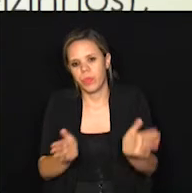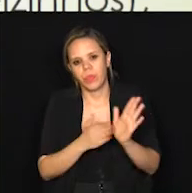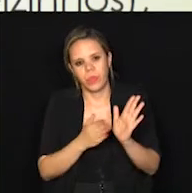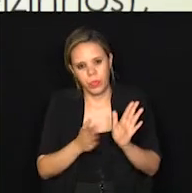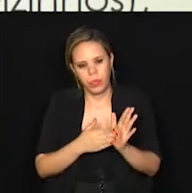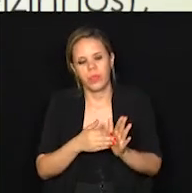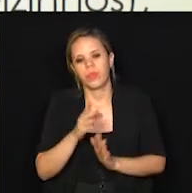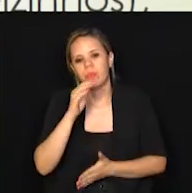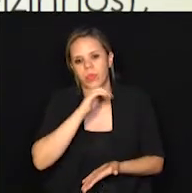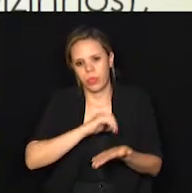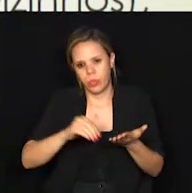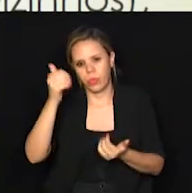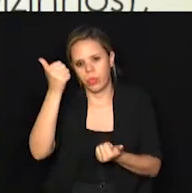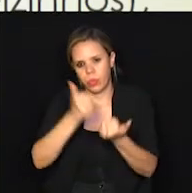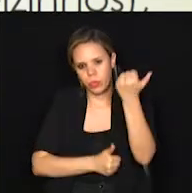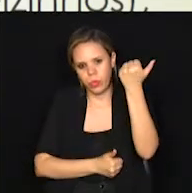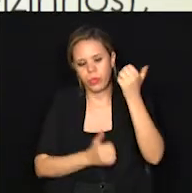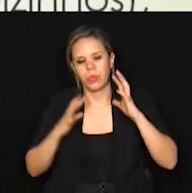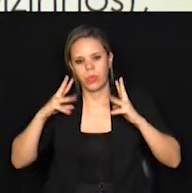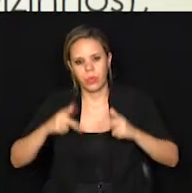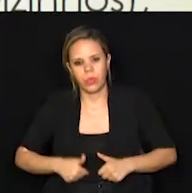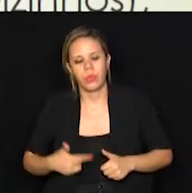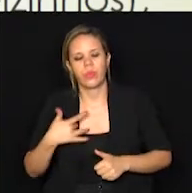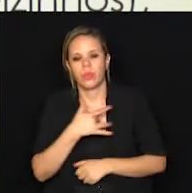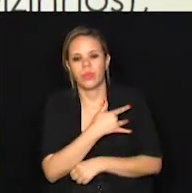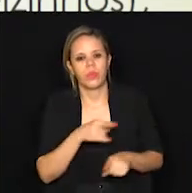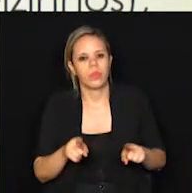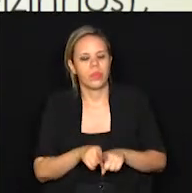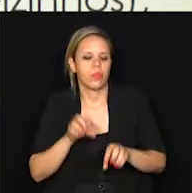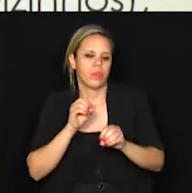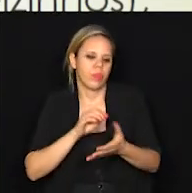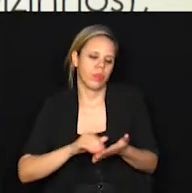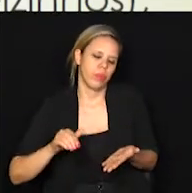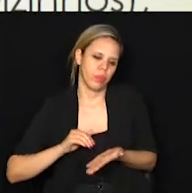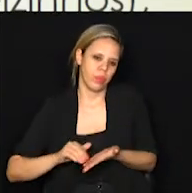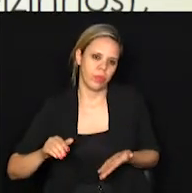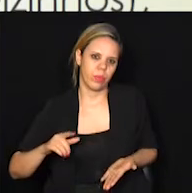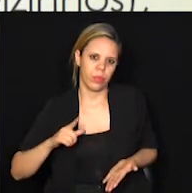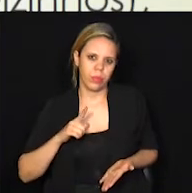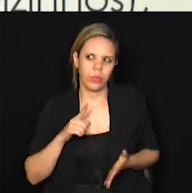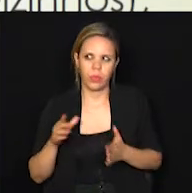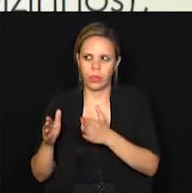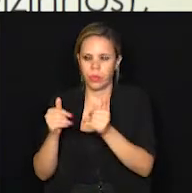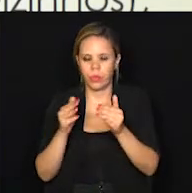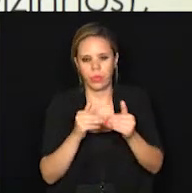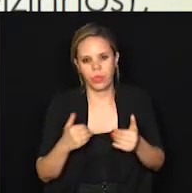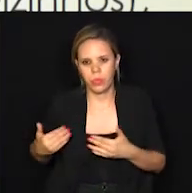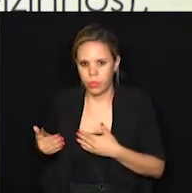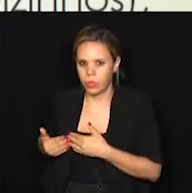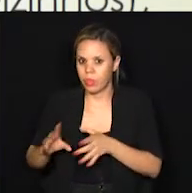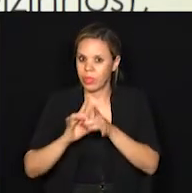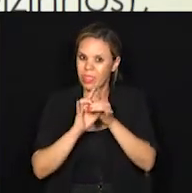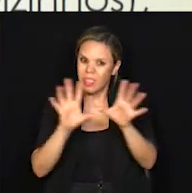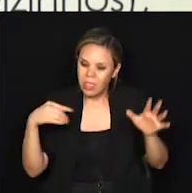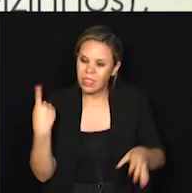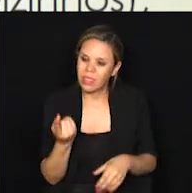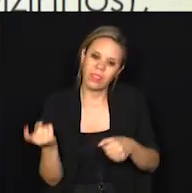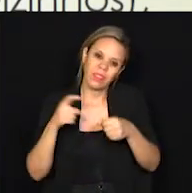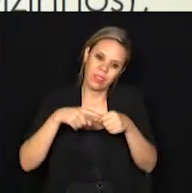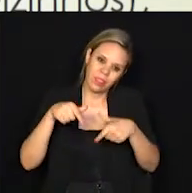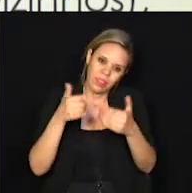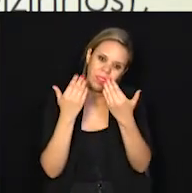como é emocionante ouvir vocês falarem, né, com respeito também pela nossa rede, porque isso é muito rico, e a